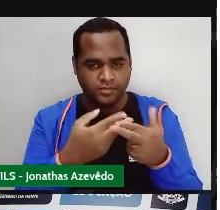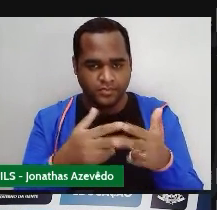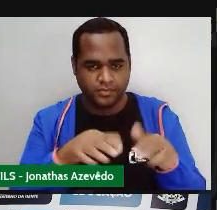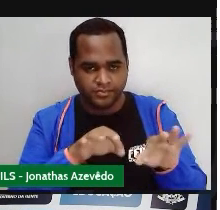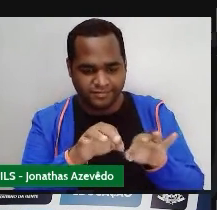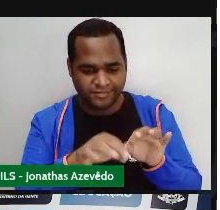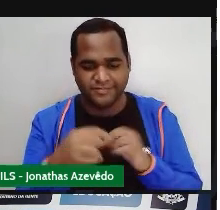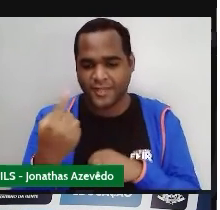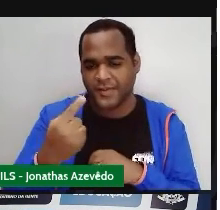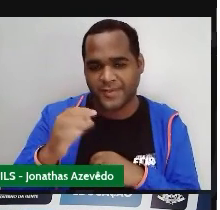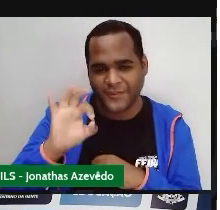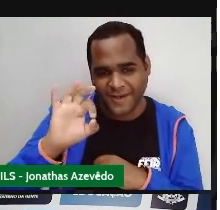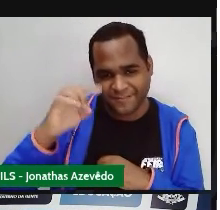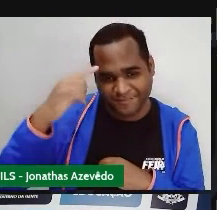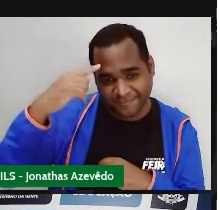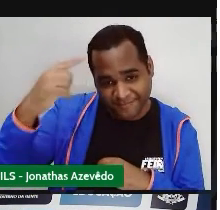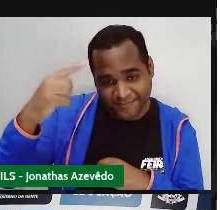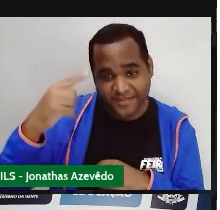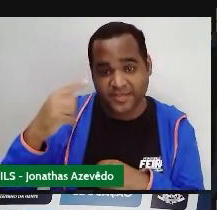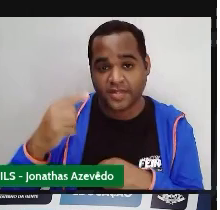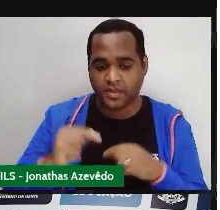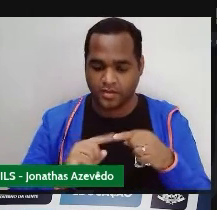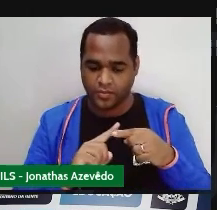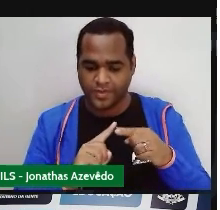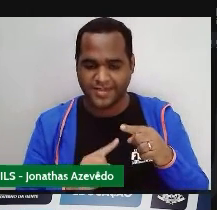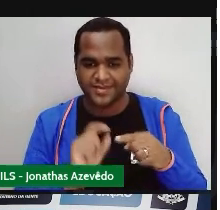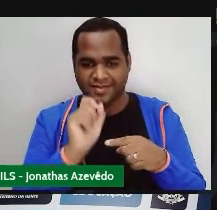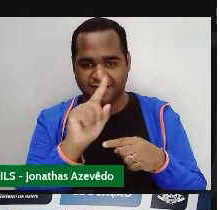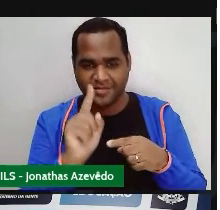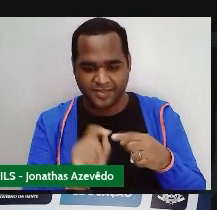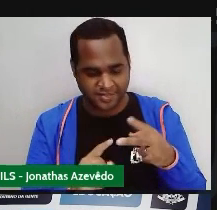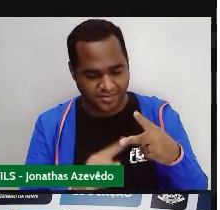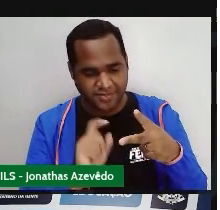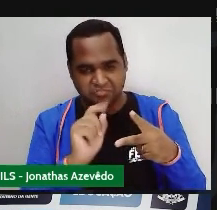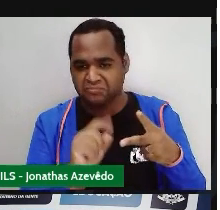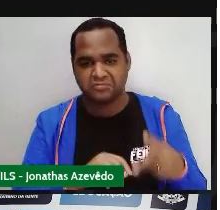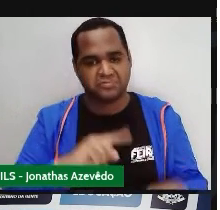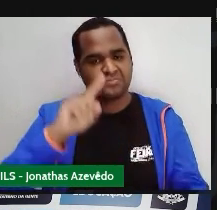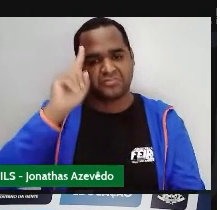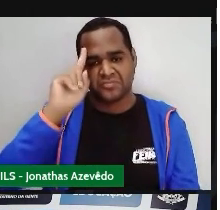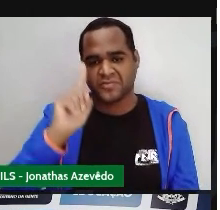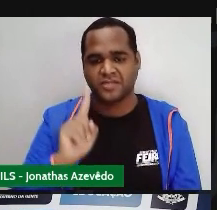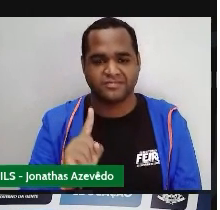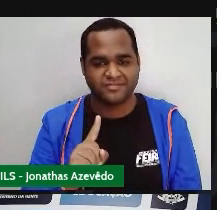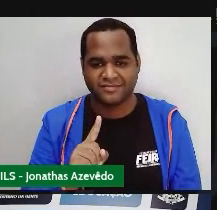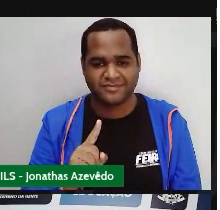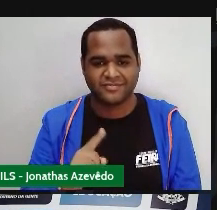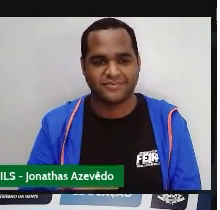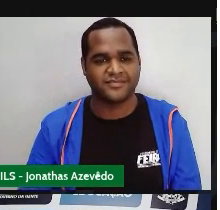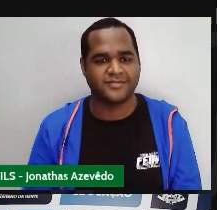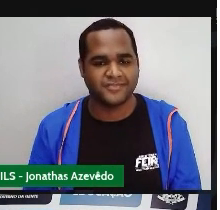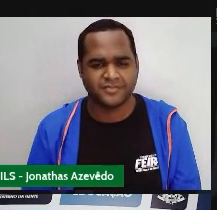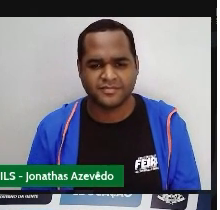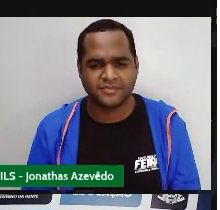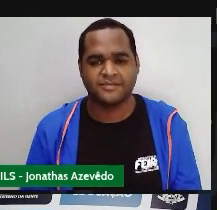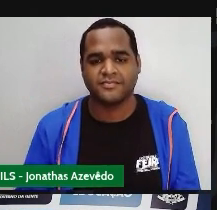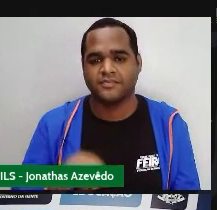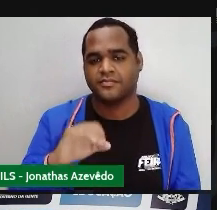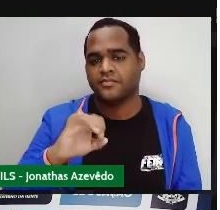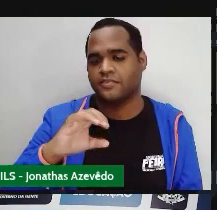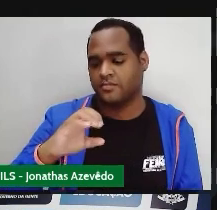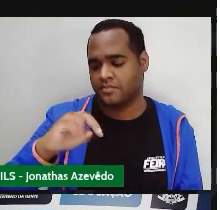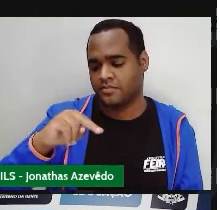resolver de uma forma assim bem básica o que a gente chama de sistema de equação do primeiro grau com duas incógnitas Como assim